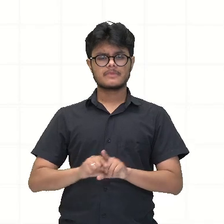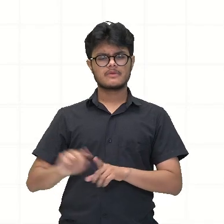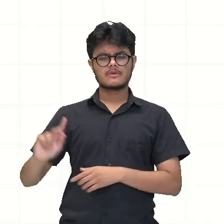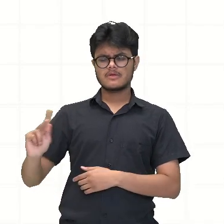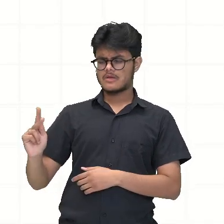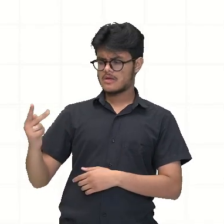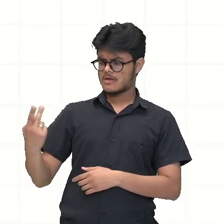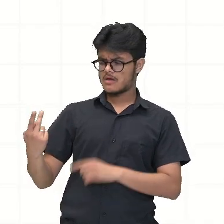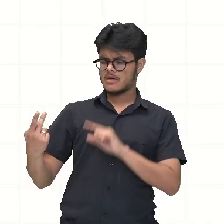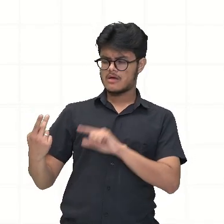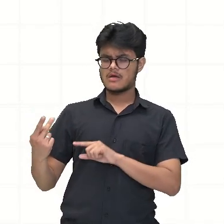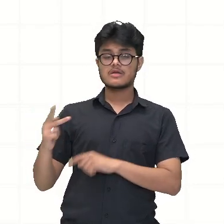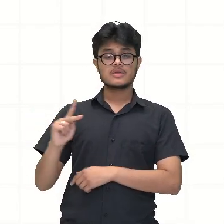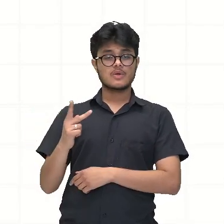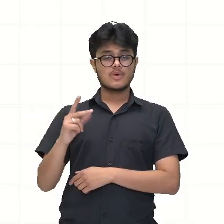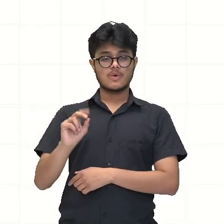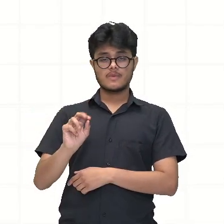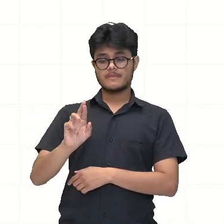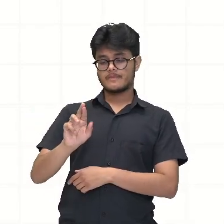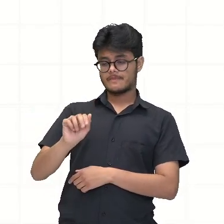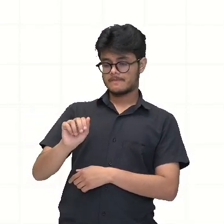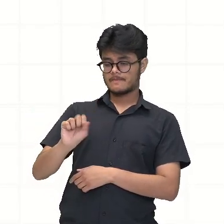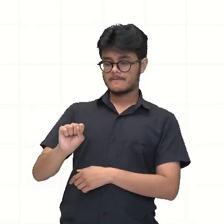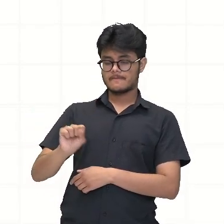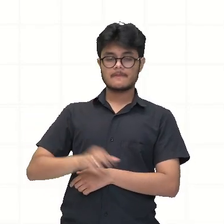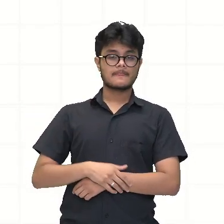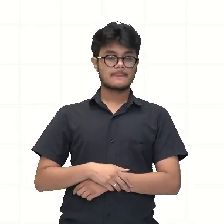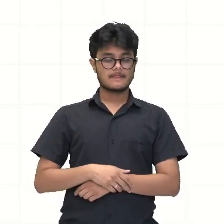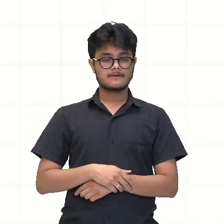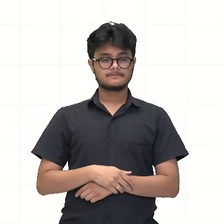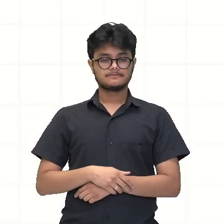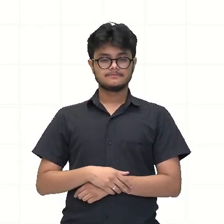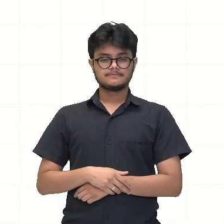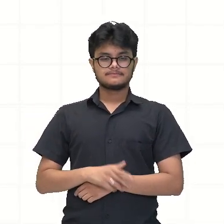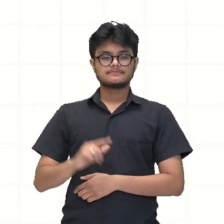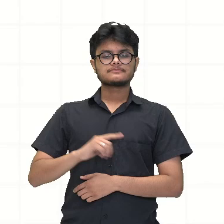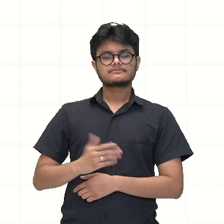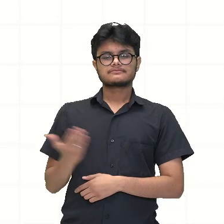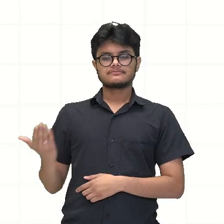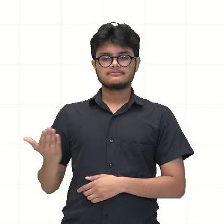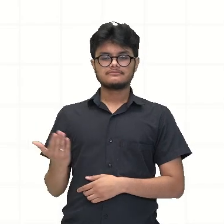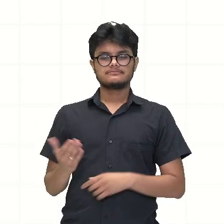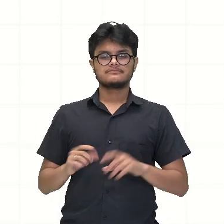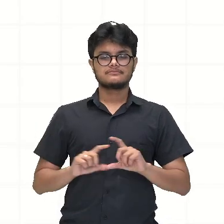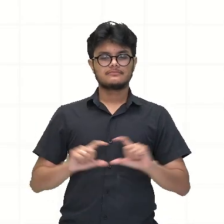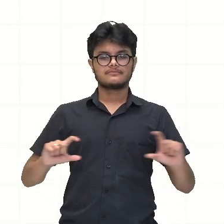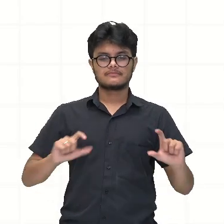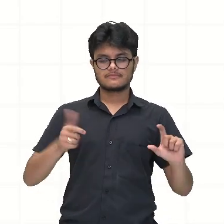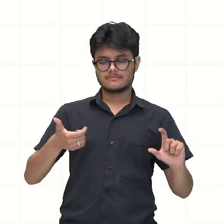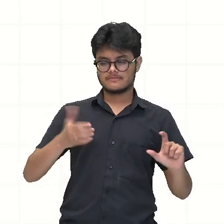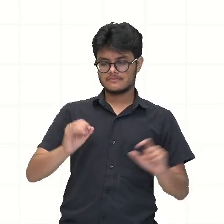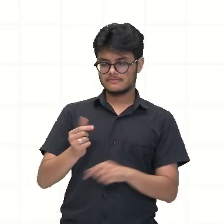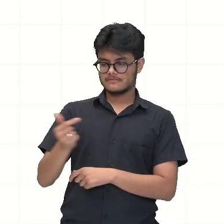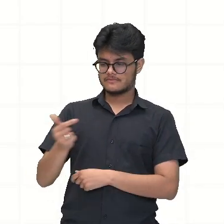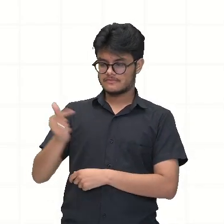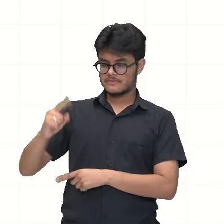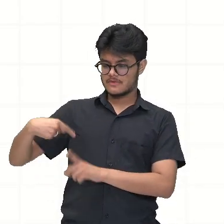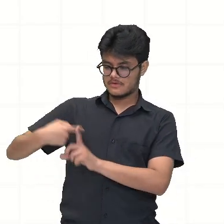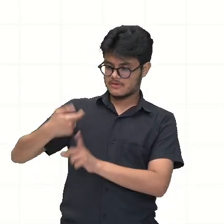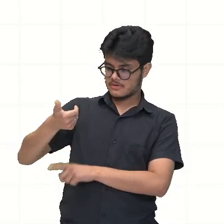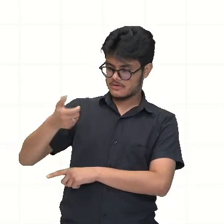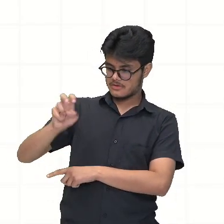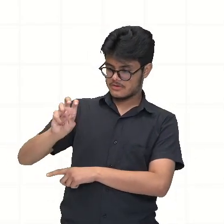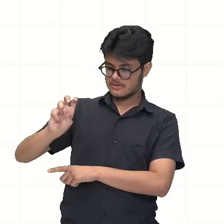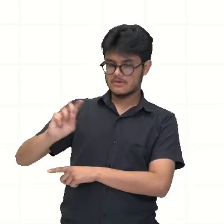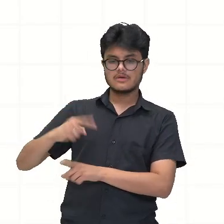de horas extras, né? Enfim. Como eu tenho aqui, já é uma função, 1.022 mais 15 vezes T. Só que tudo